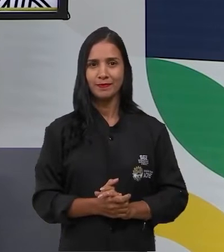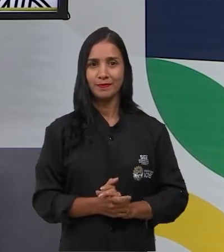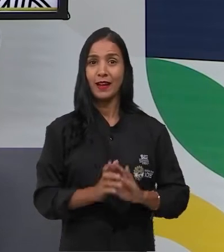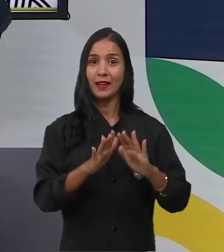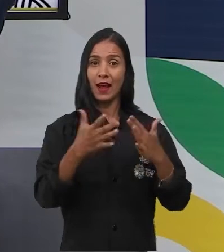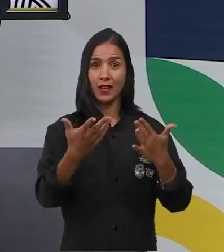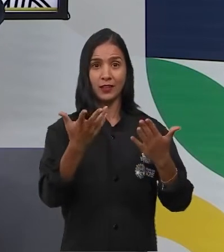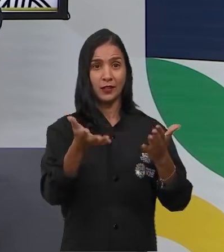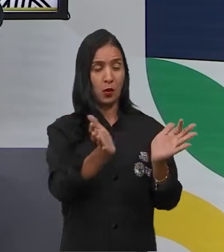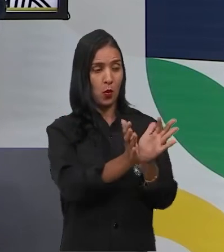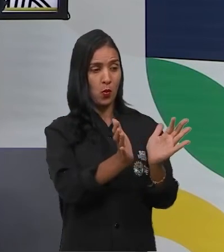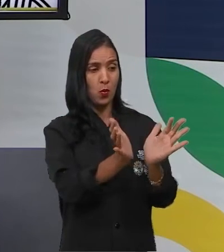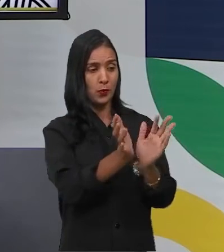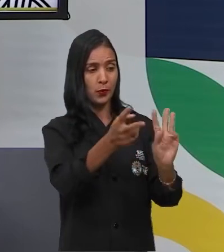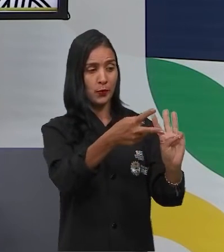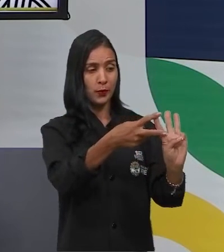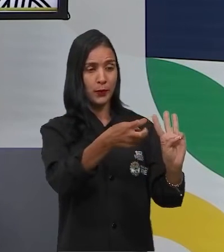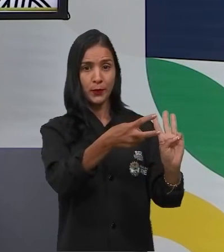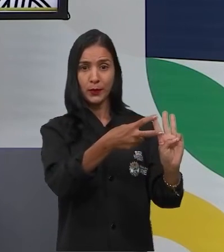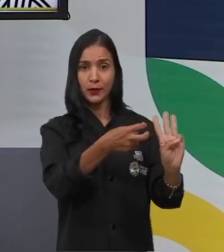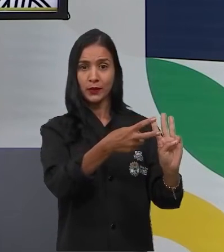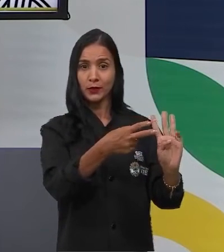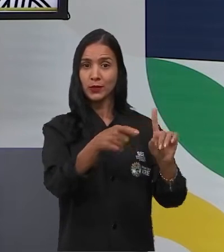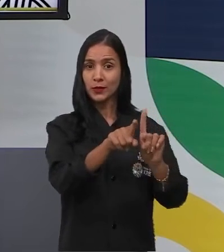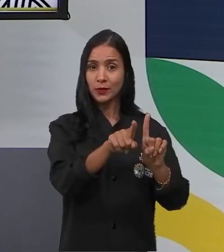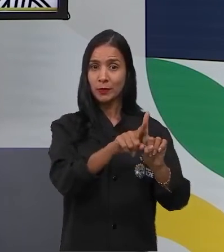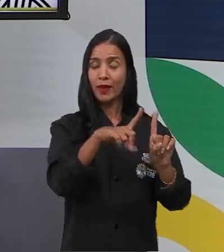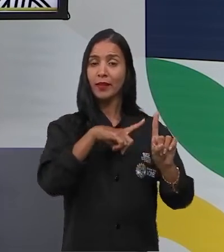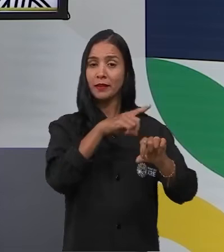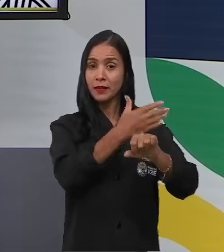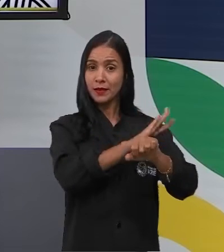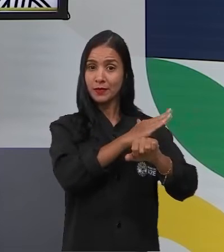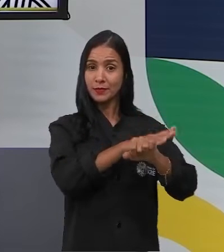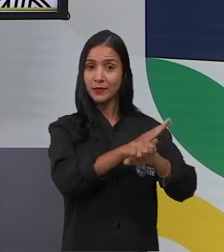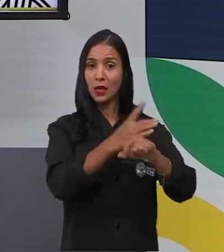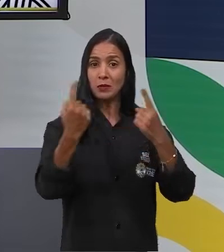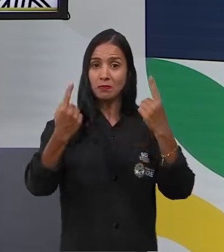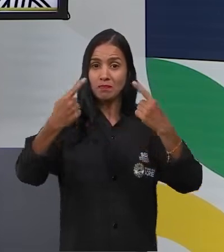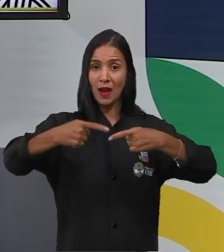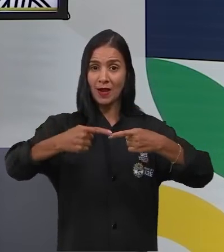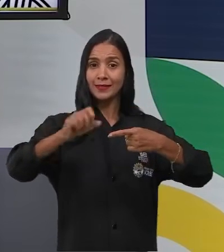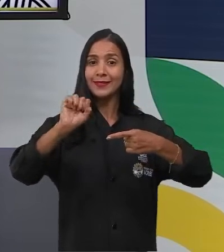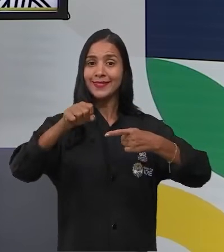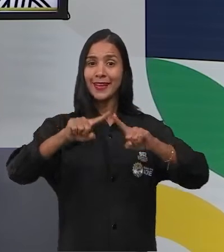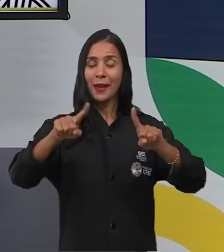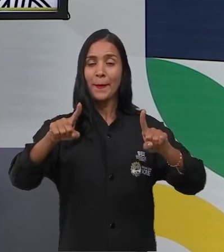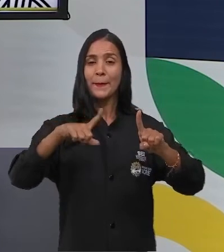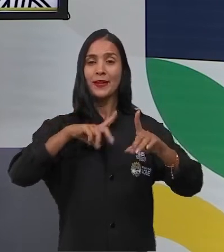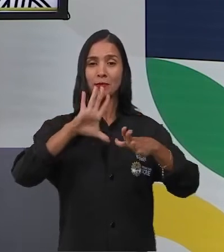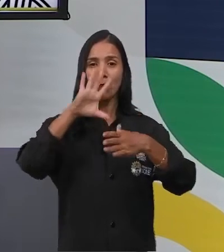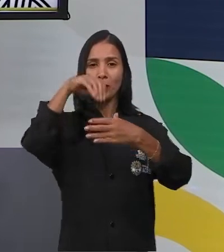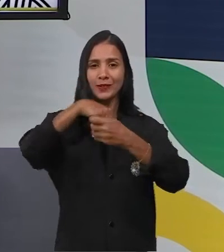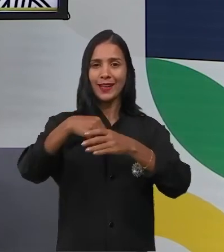indígenas, as suas práticas coletivas, tem essas competições e tem esse viés espiritual, como a gente já mencionou, mas que antes